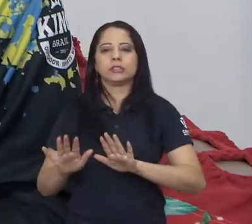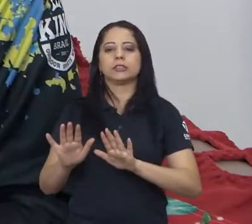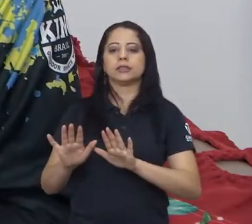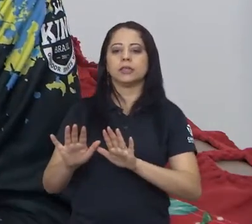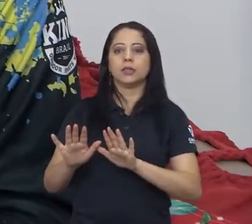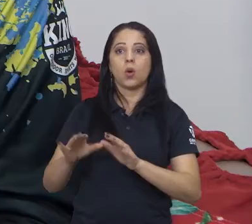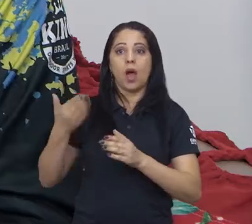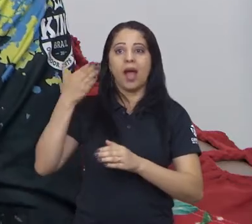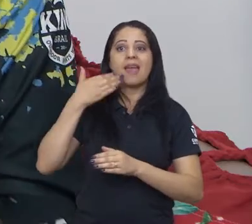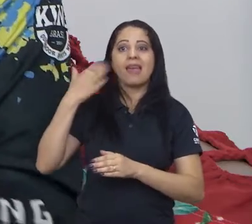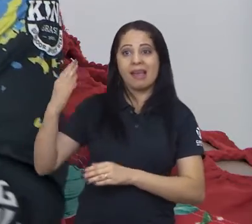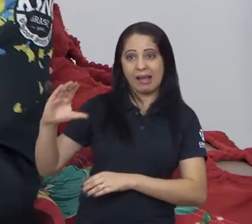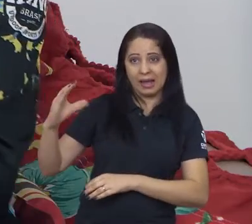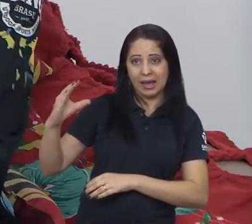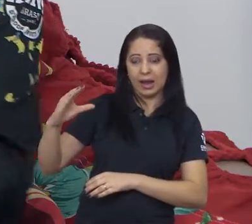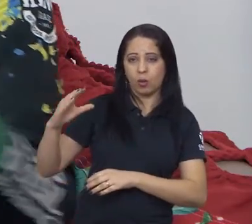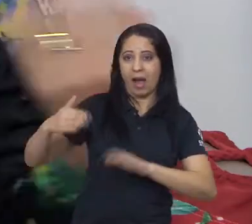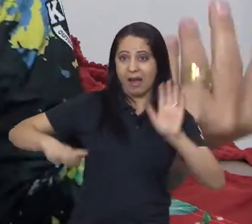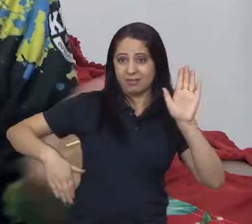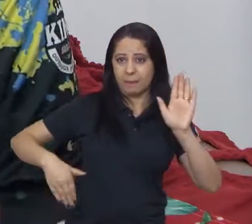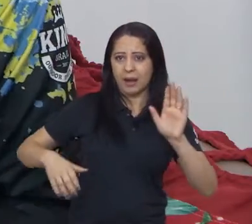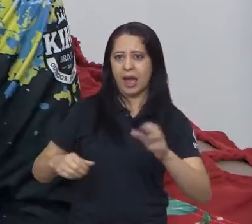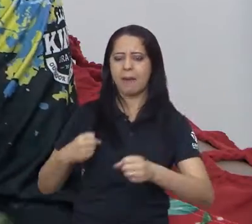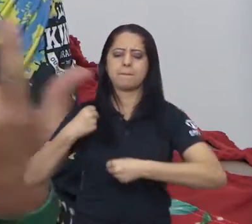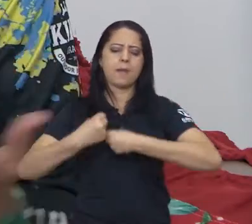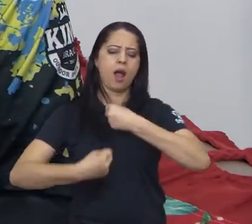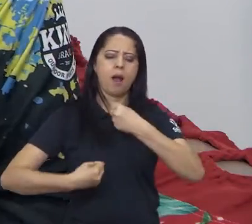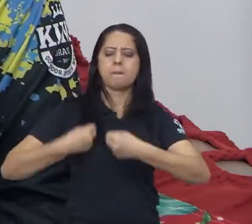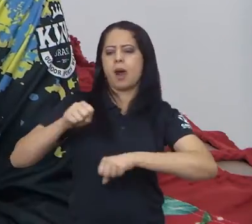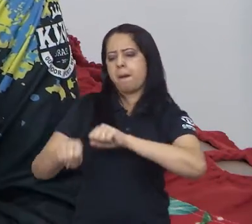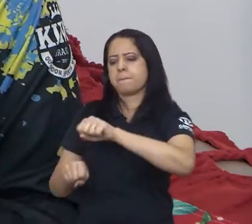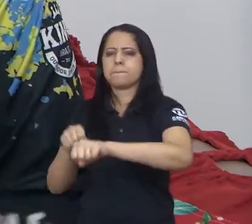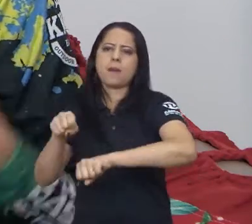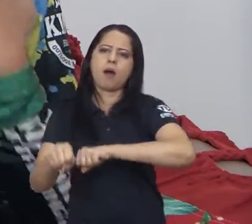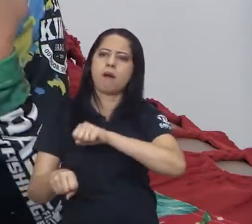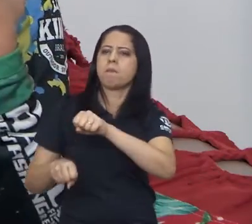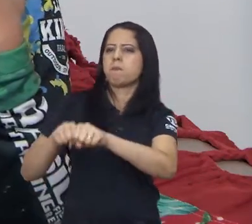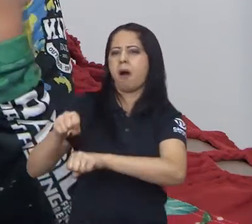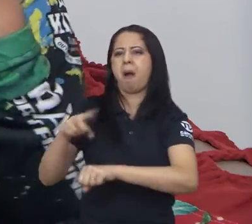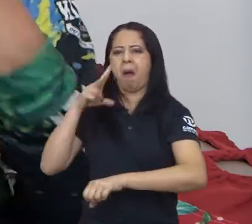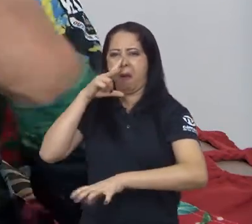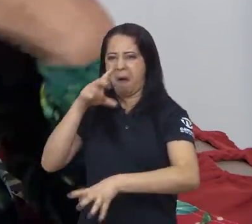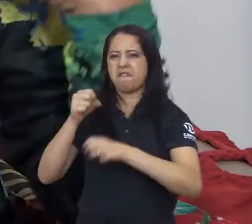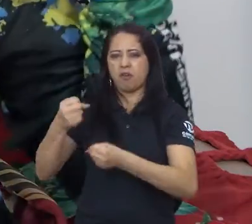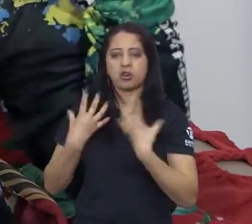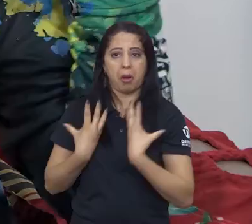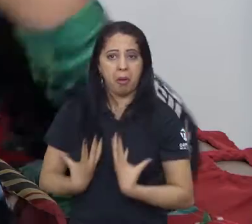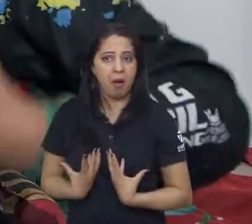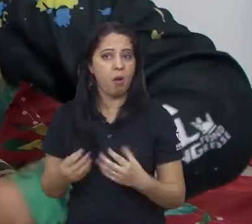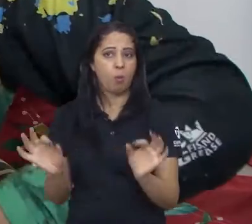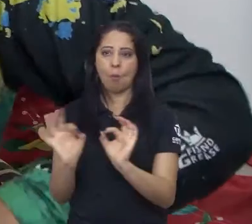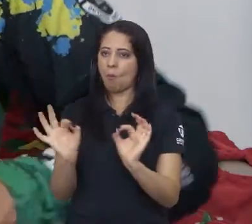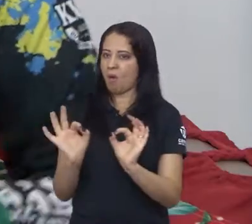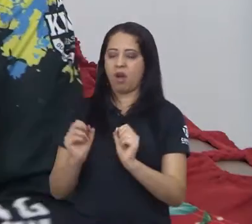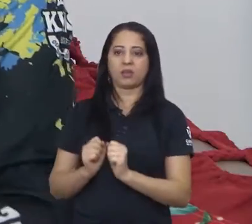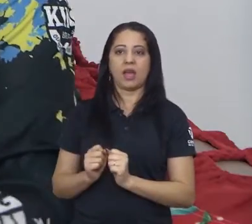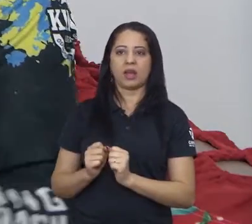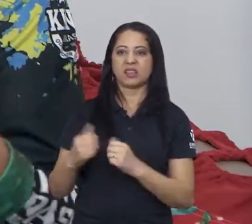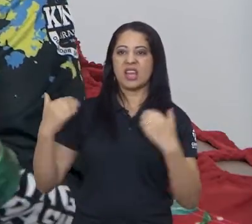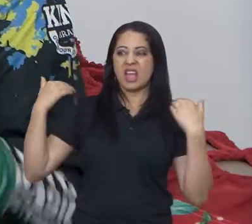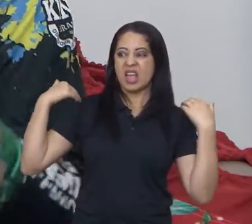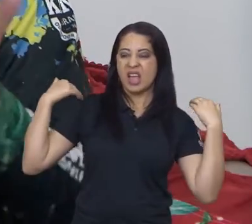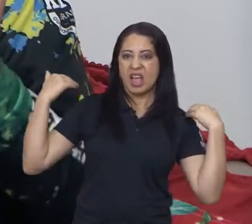lá em em Caraguá a gente pedala a orla toda então uma disposição maravilhosa e dores meninas dores no ombro no no